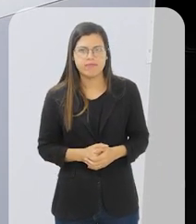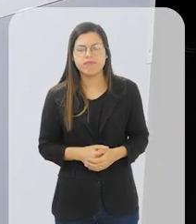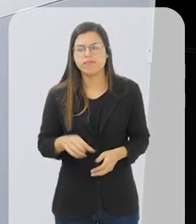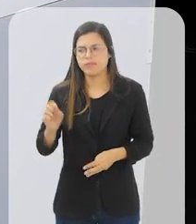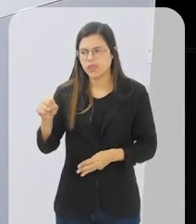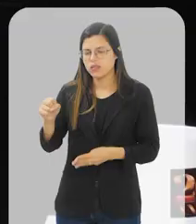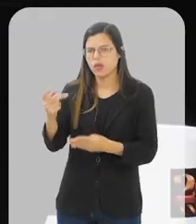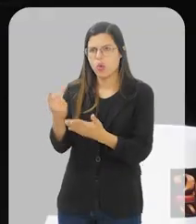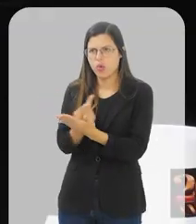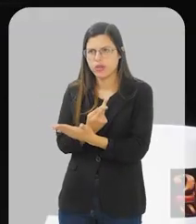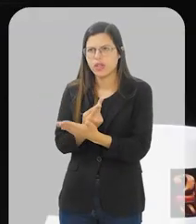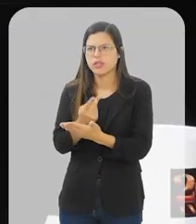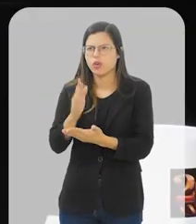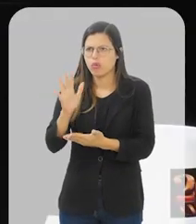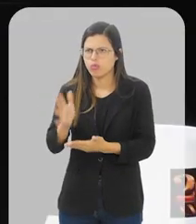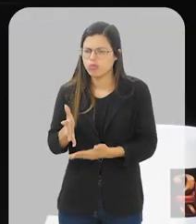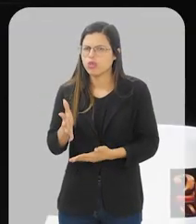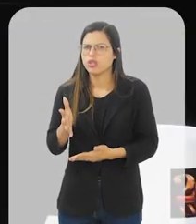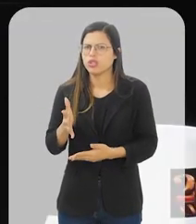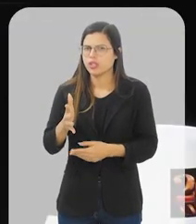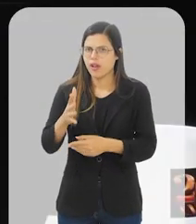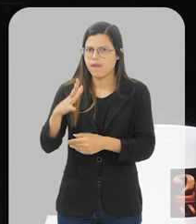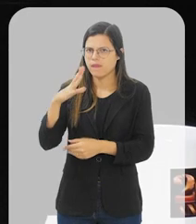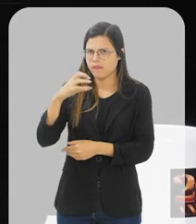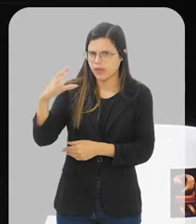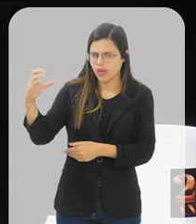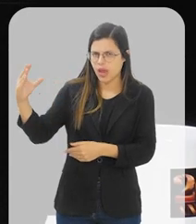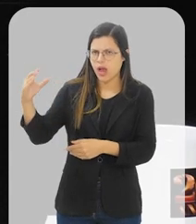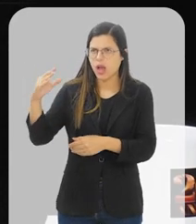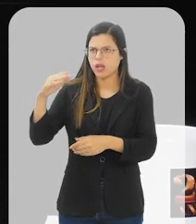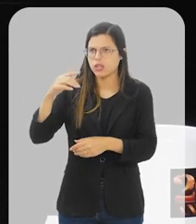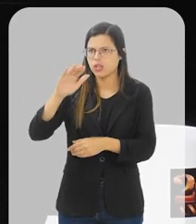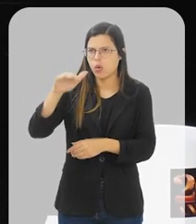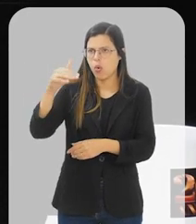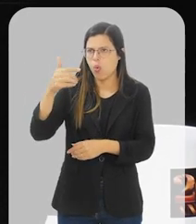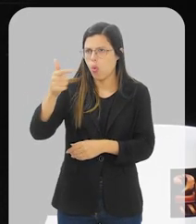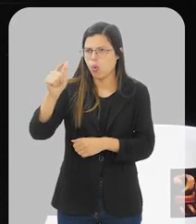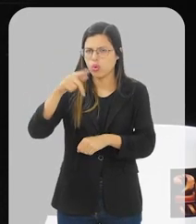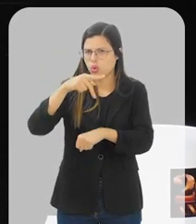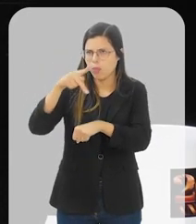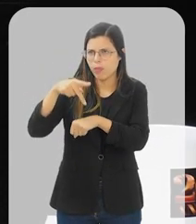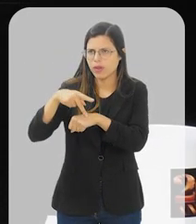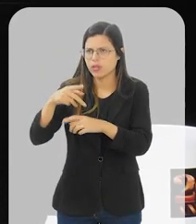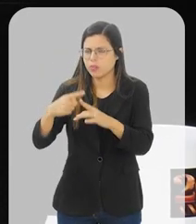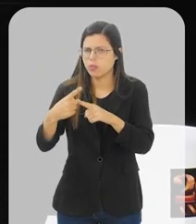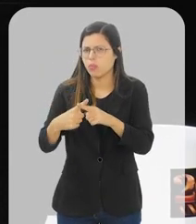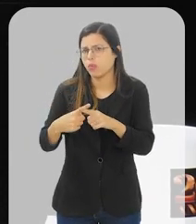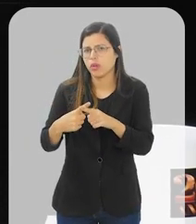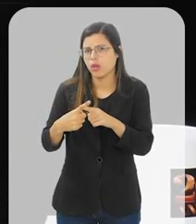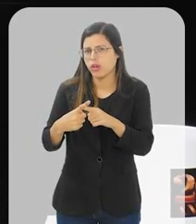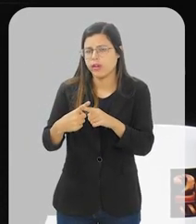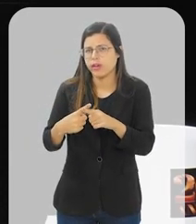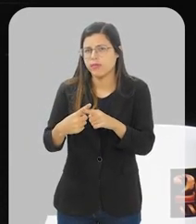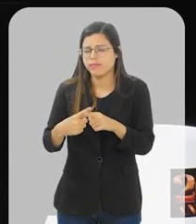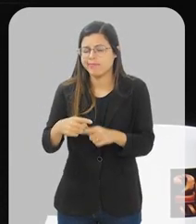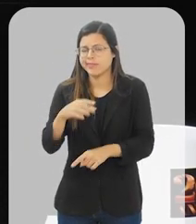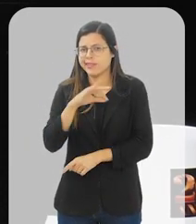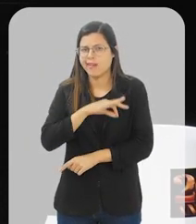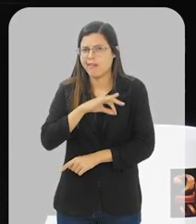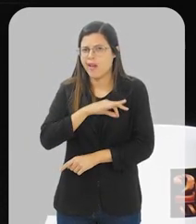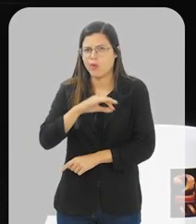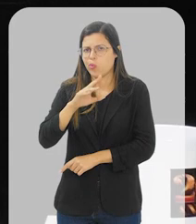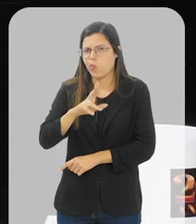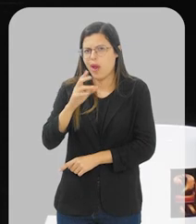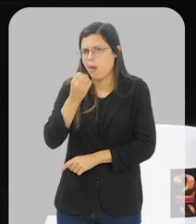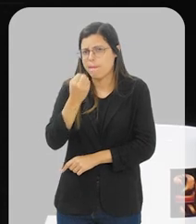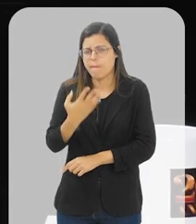isso acontece muito. Eu já neguei muitas viagens internacionais porque eu achei que o cachê não era legal. Aí tem gente, pô,